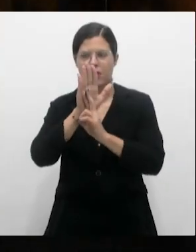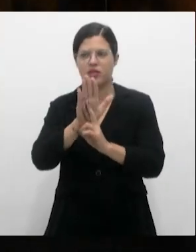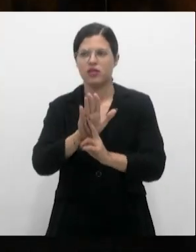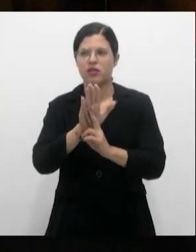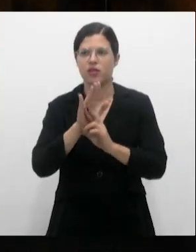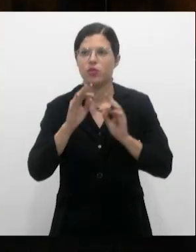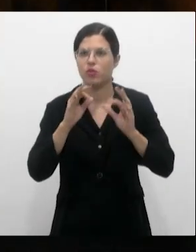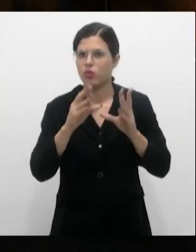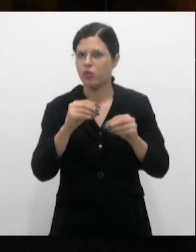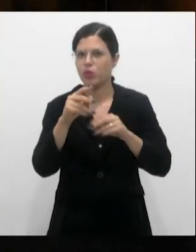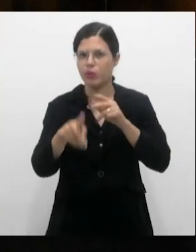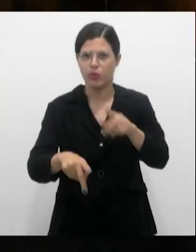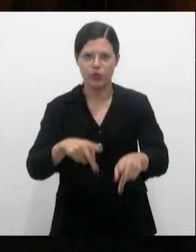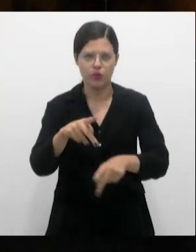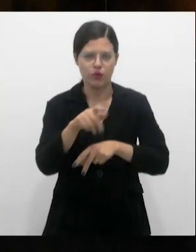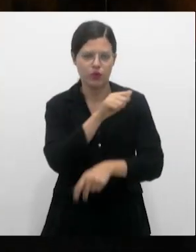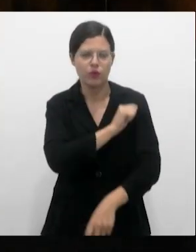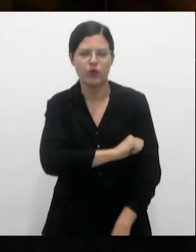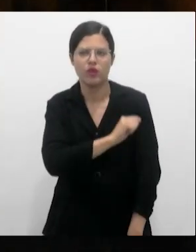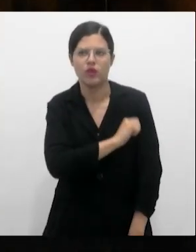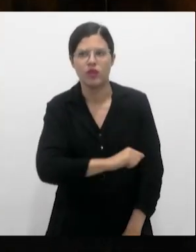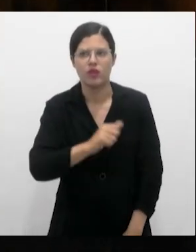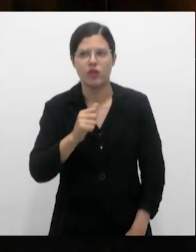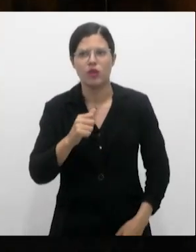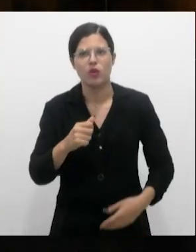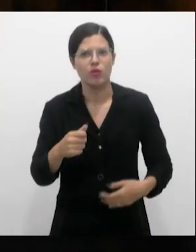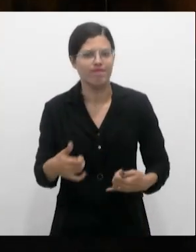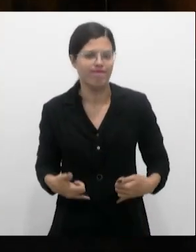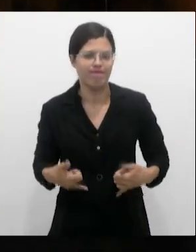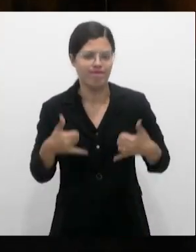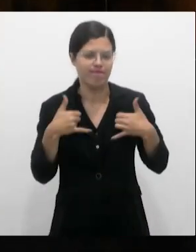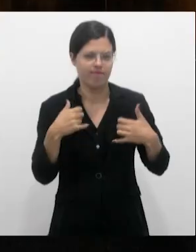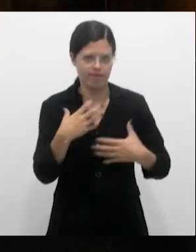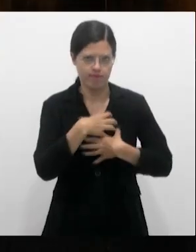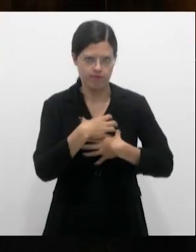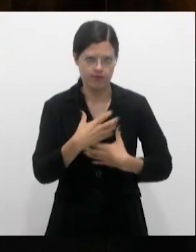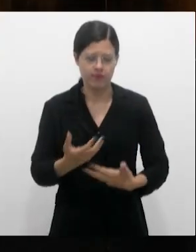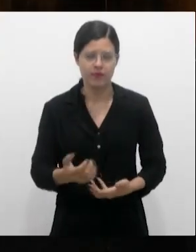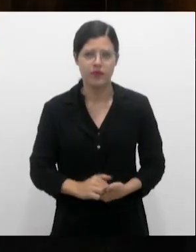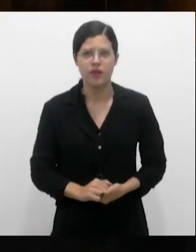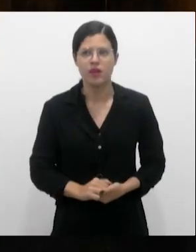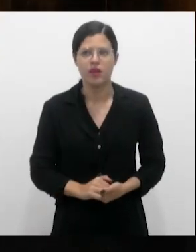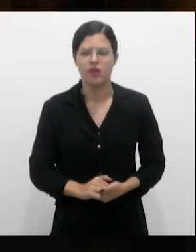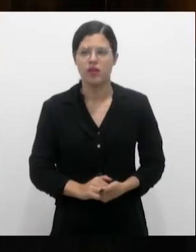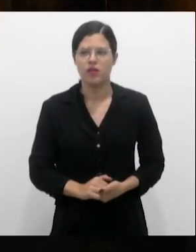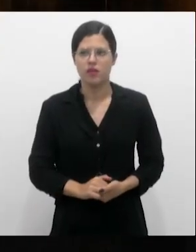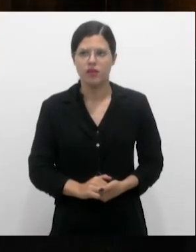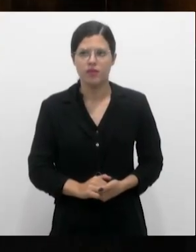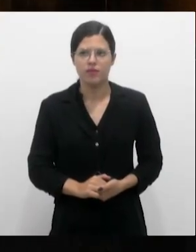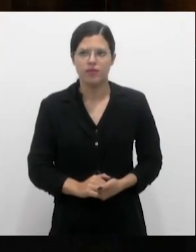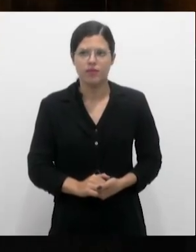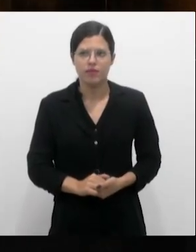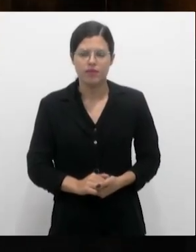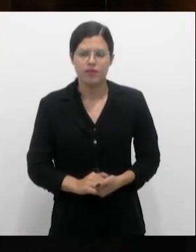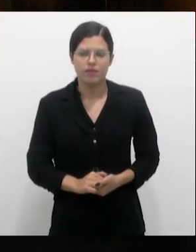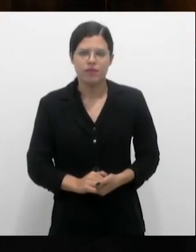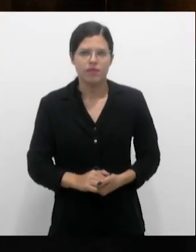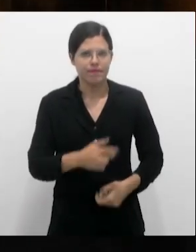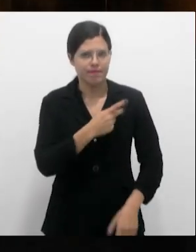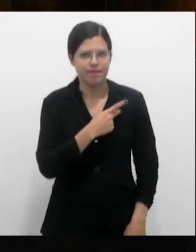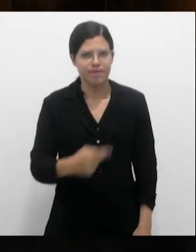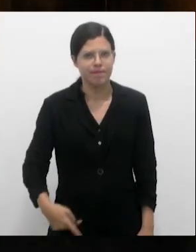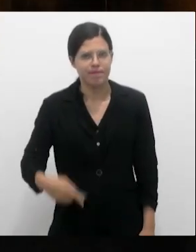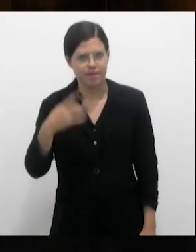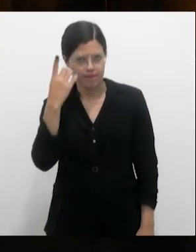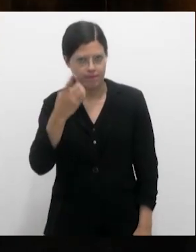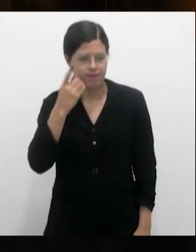toda a população do Estado do Rio de Janeiro, dizer da honra. Senhora presidente, senhoras e senhores deputados,